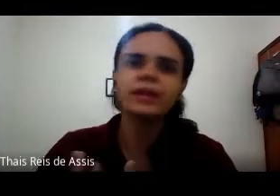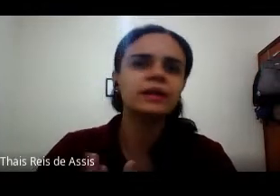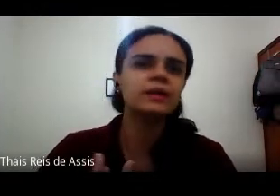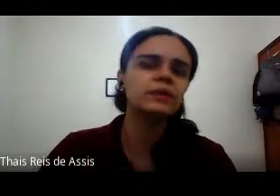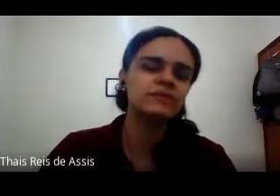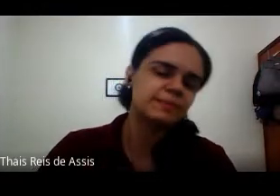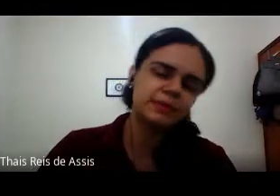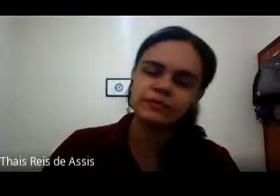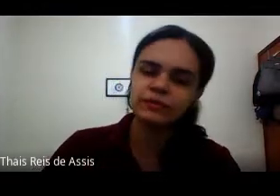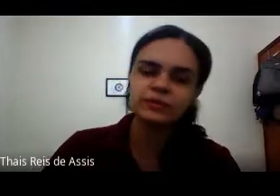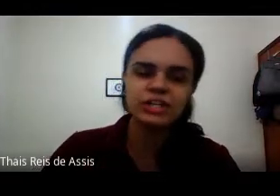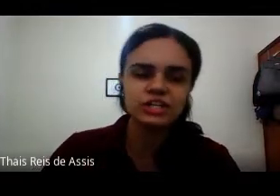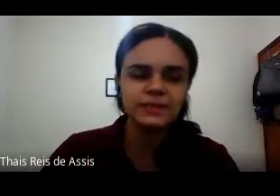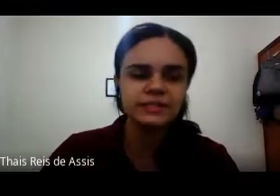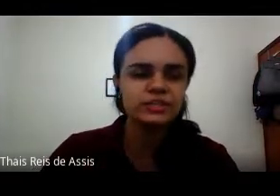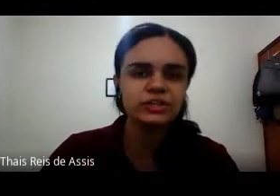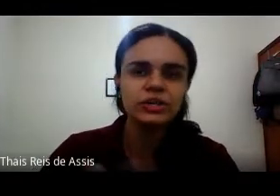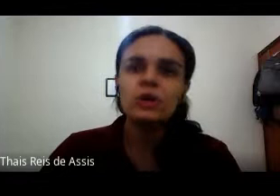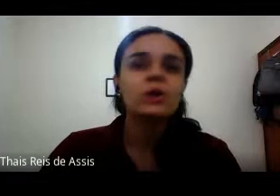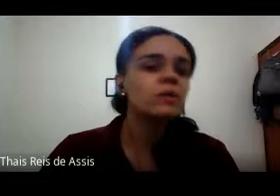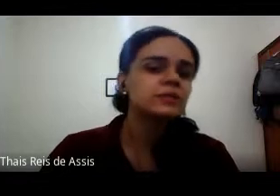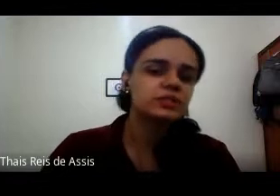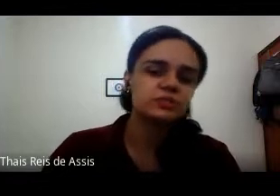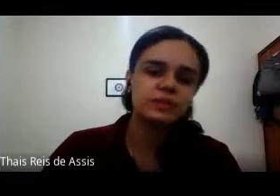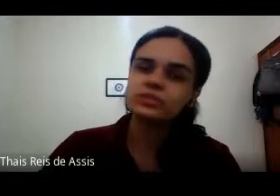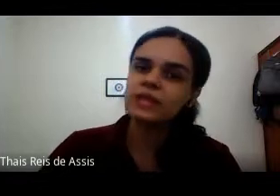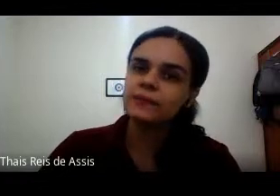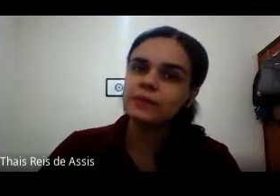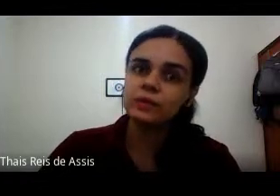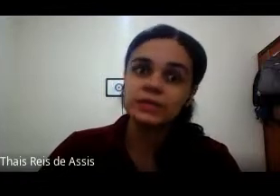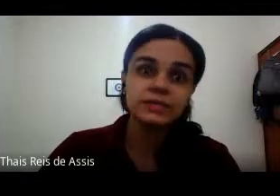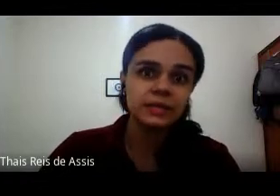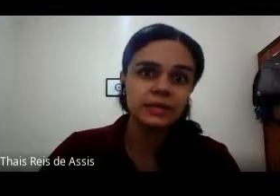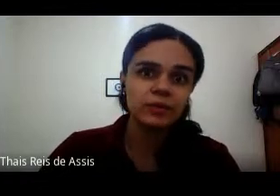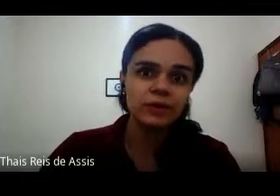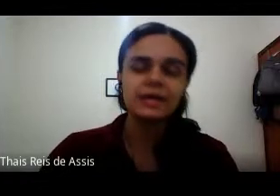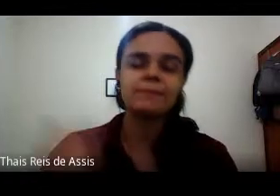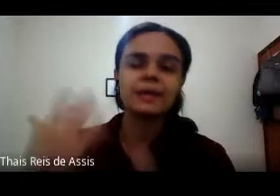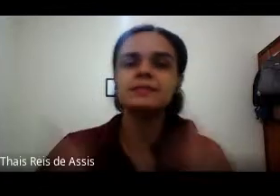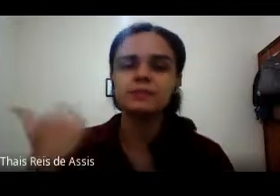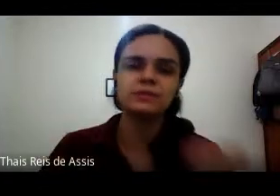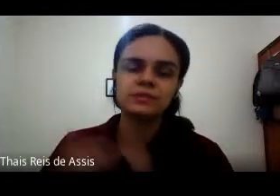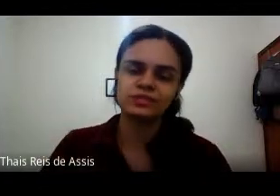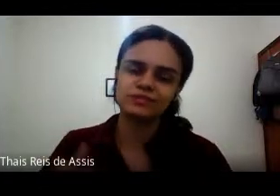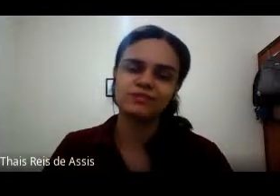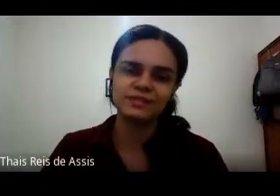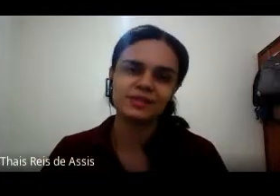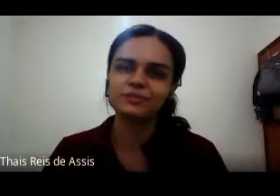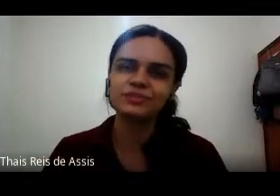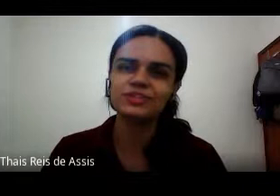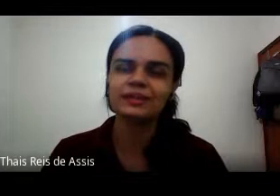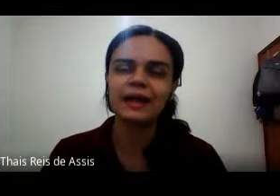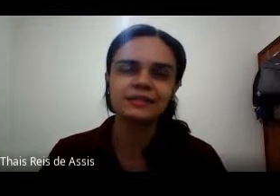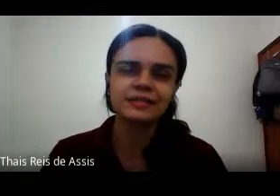fica naquilo que você aprendeu na faculdade. A gente precisa de constantemente estar atualizando, até porque os saberes estão em constante transformação,